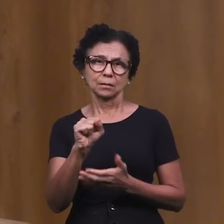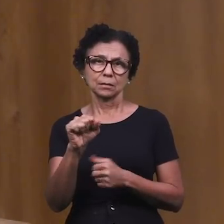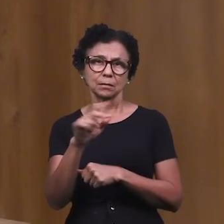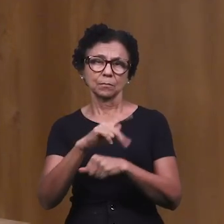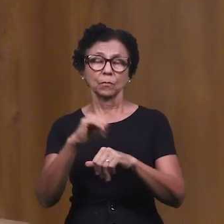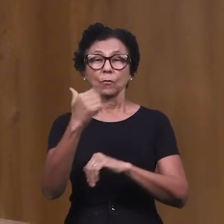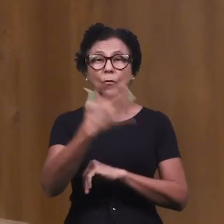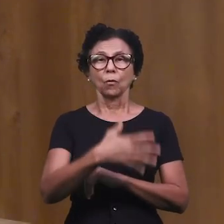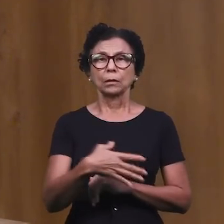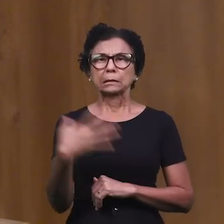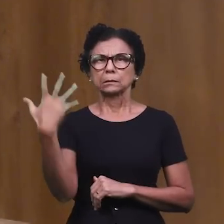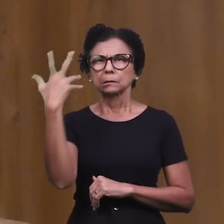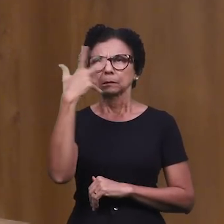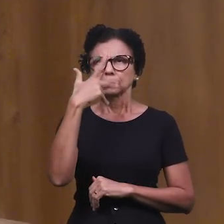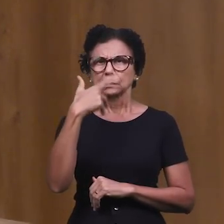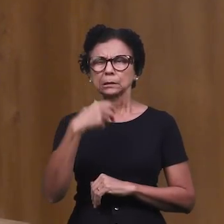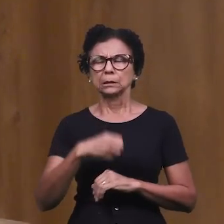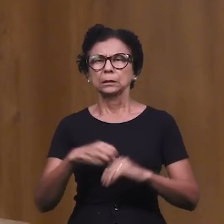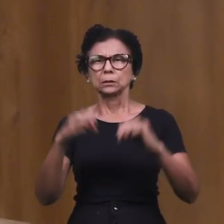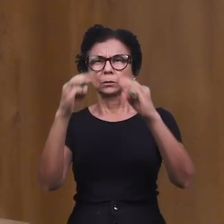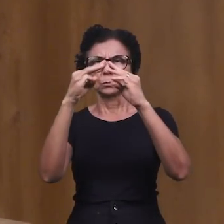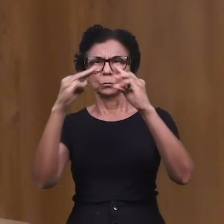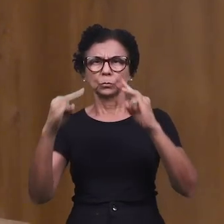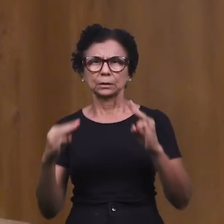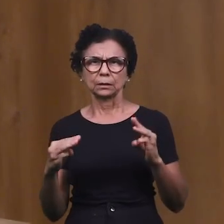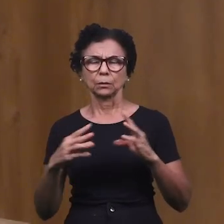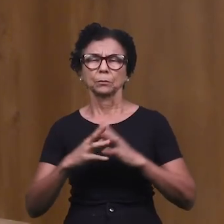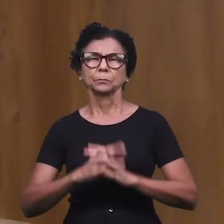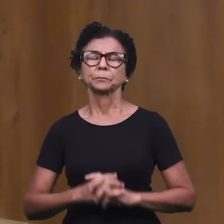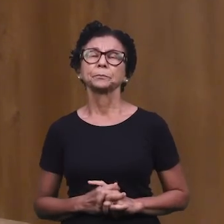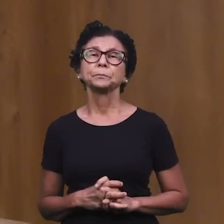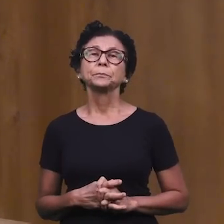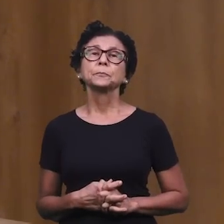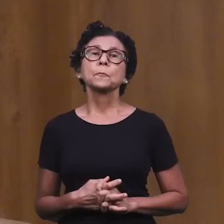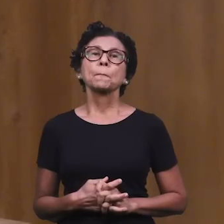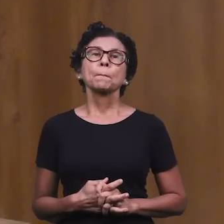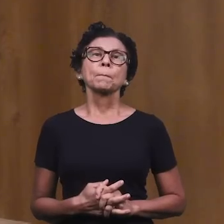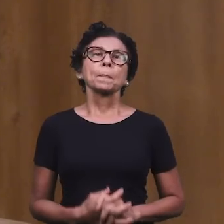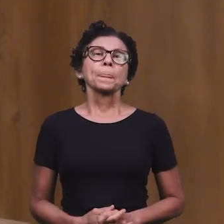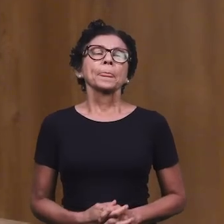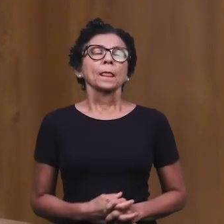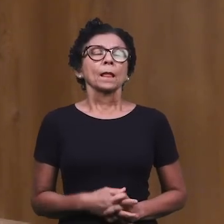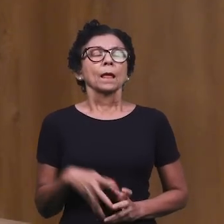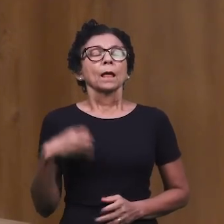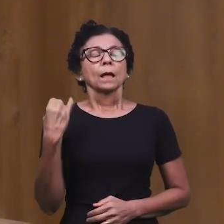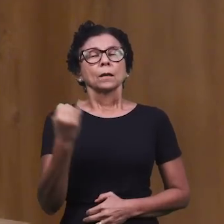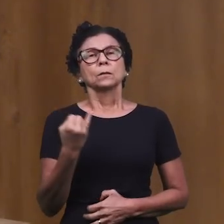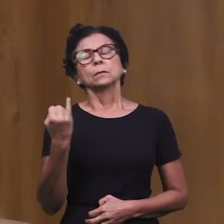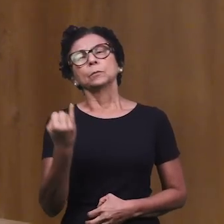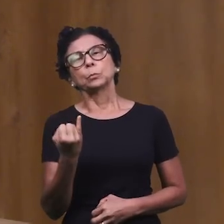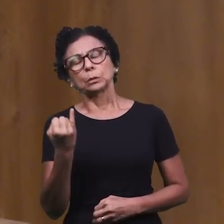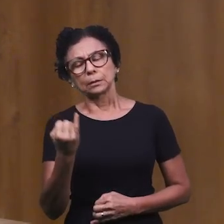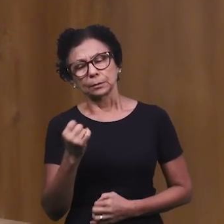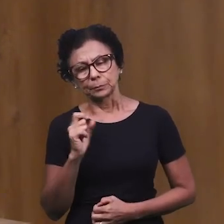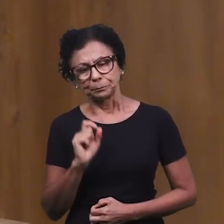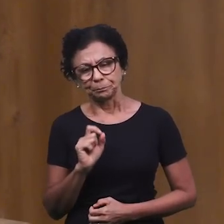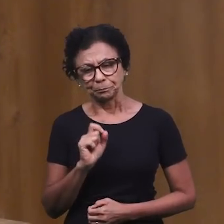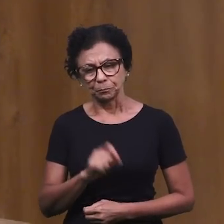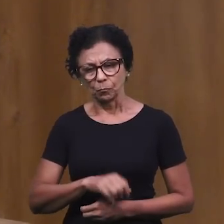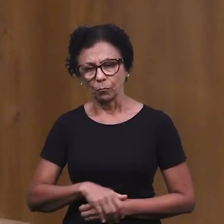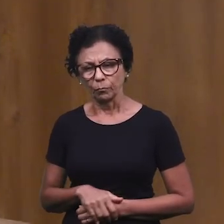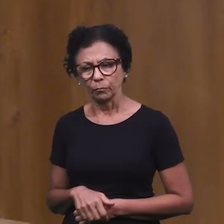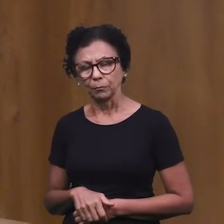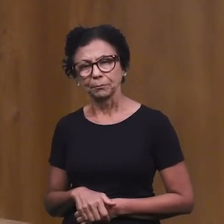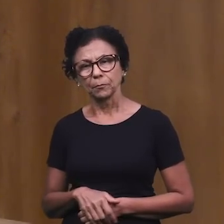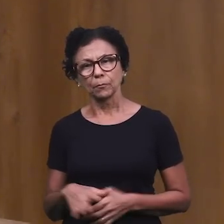inclusive, mas e que traz esse contexto todo. O que é importante aqui a gente dizer, então?